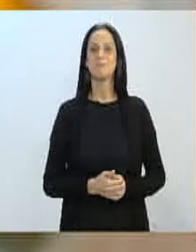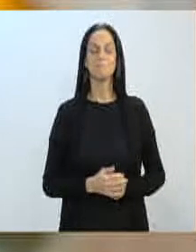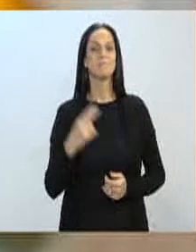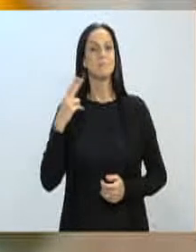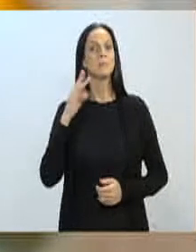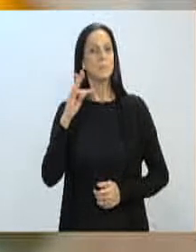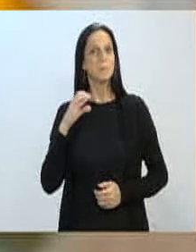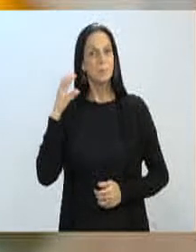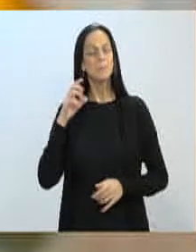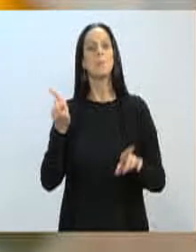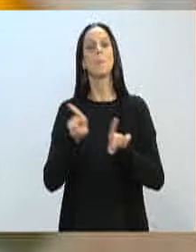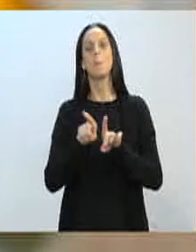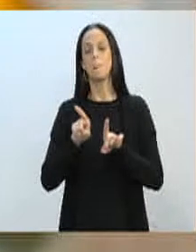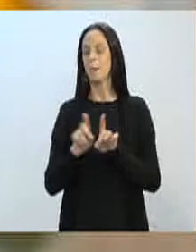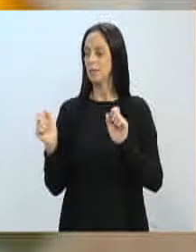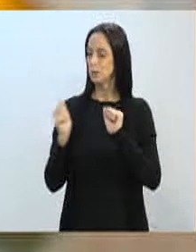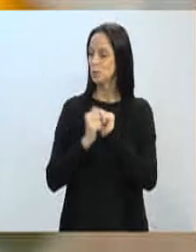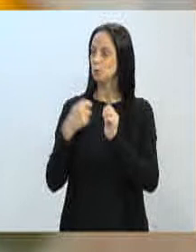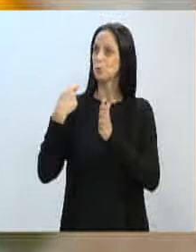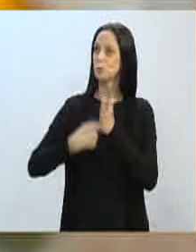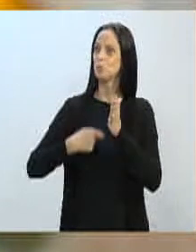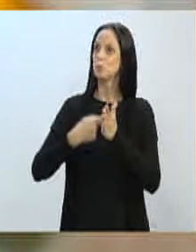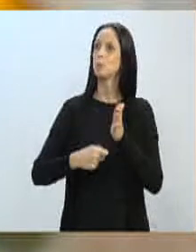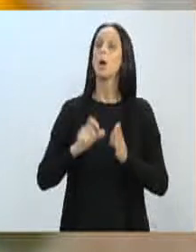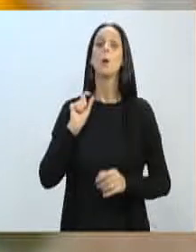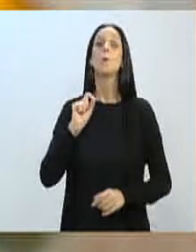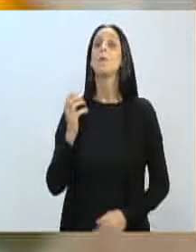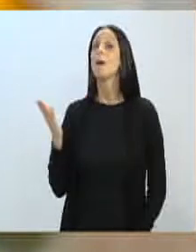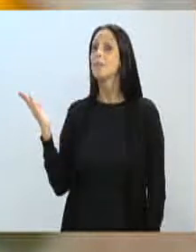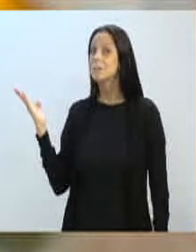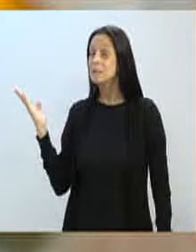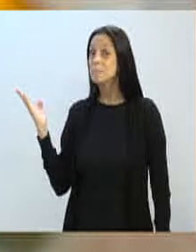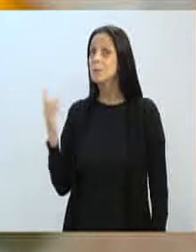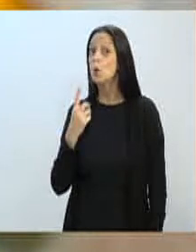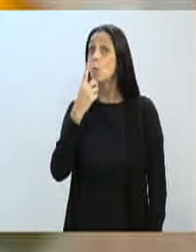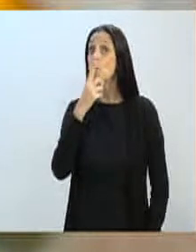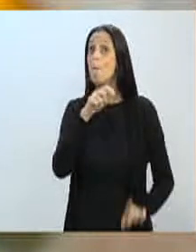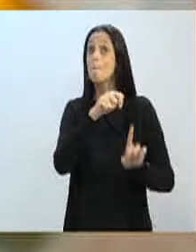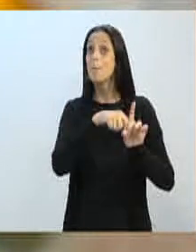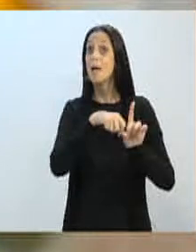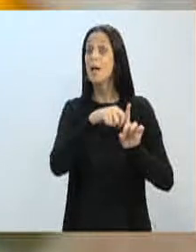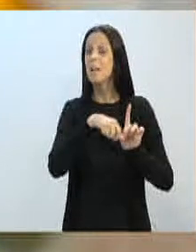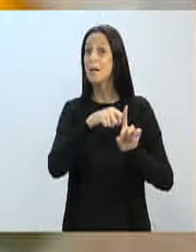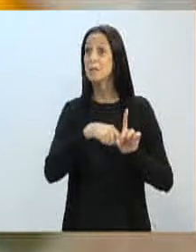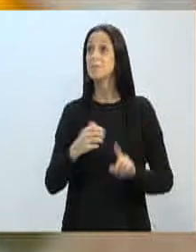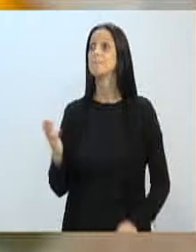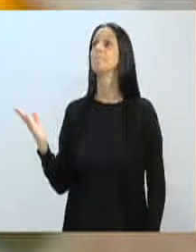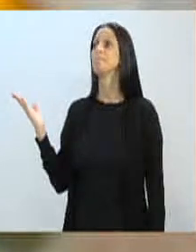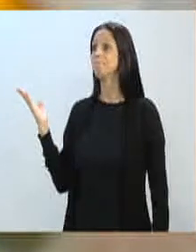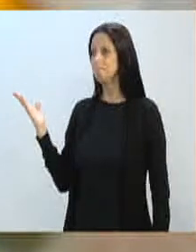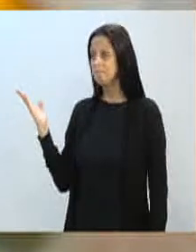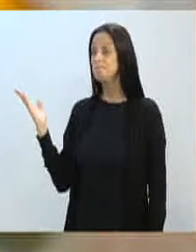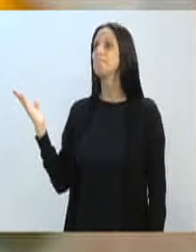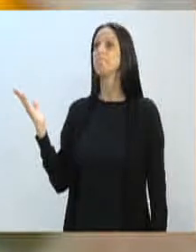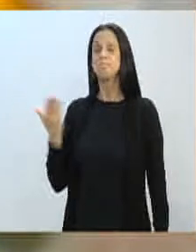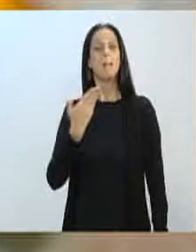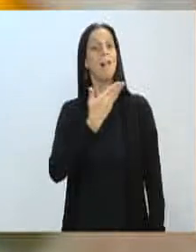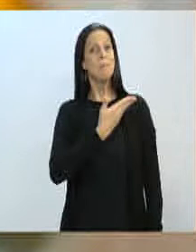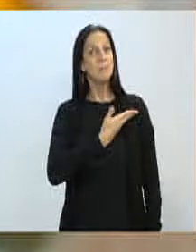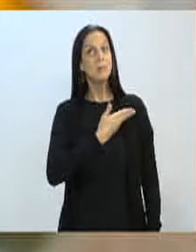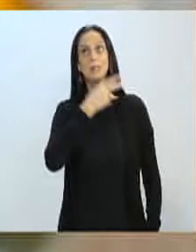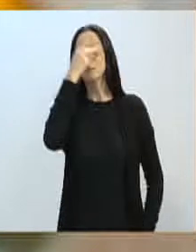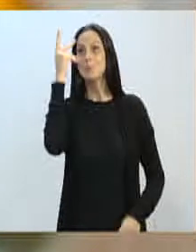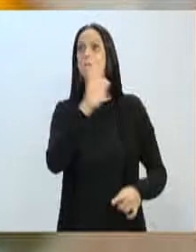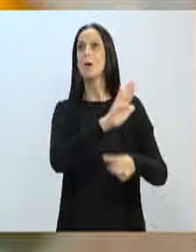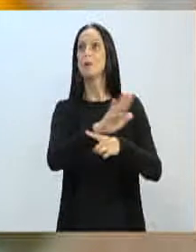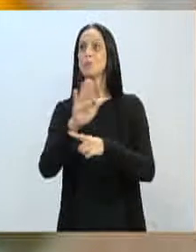sistema que acompanha muito a nossa luta isso aqui meus amigos só nesse último mês em cima dos nossos amigos e pessoas que